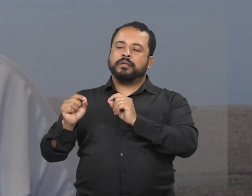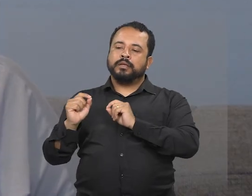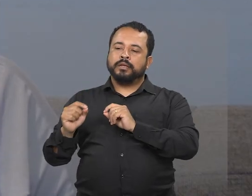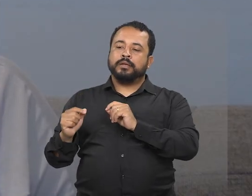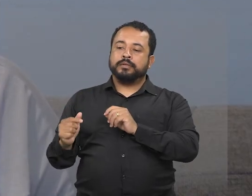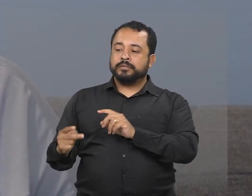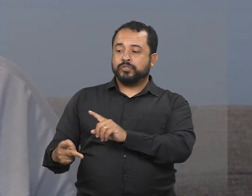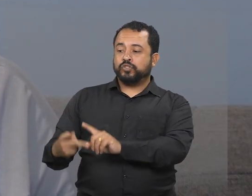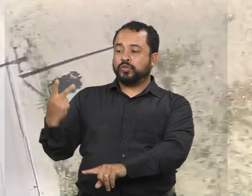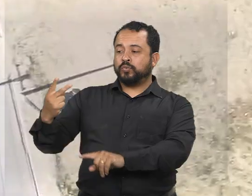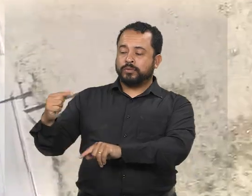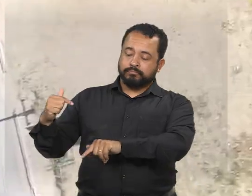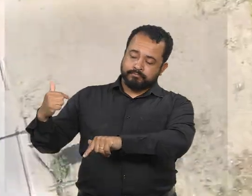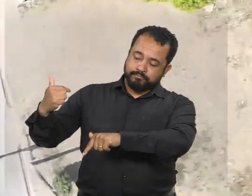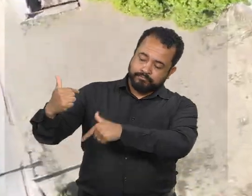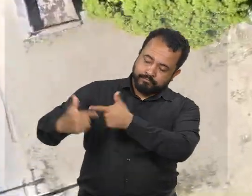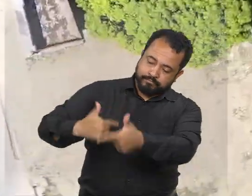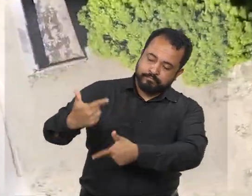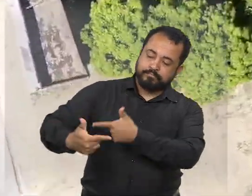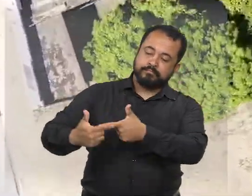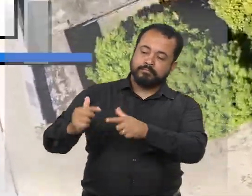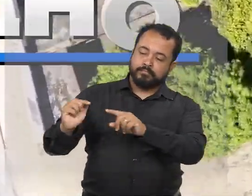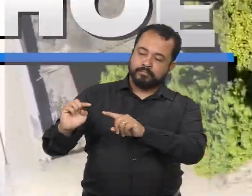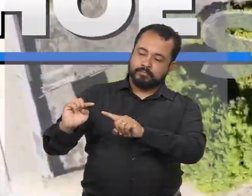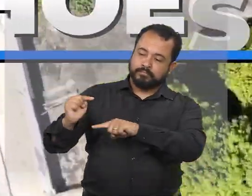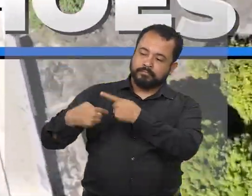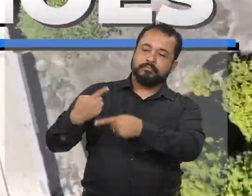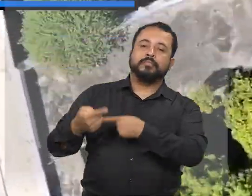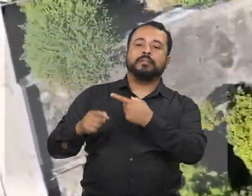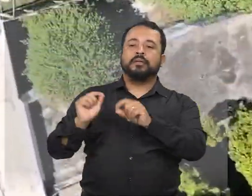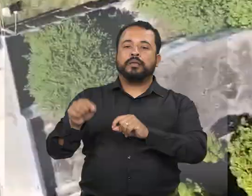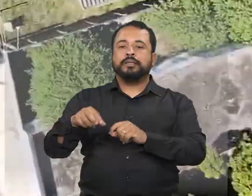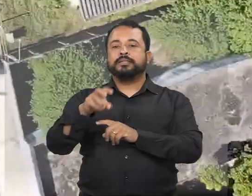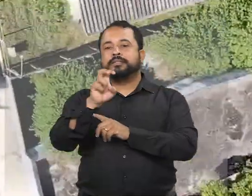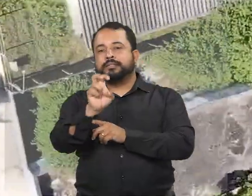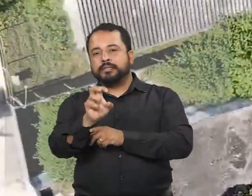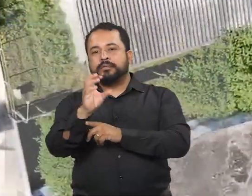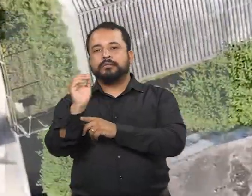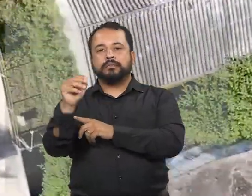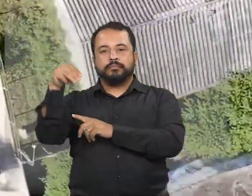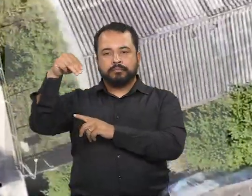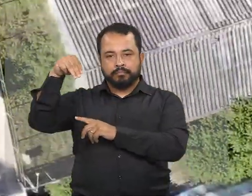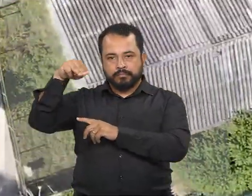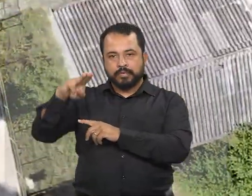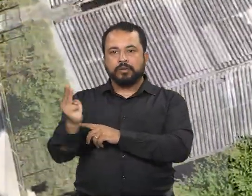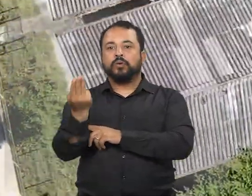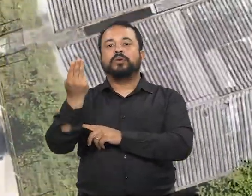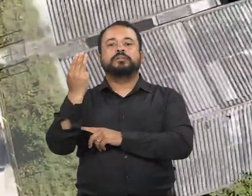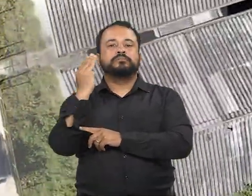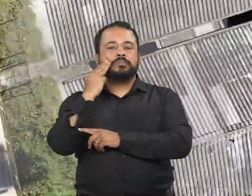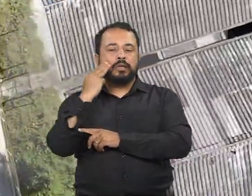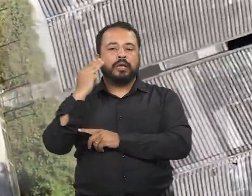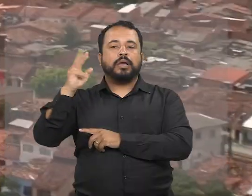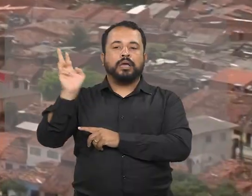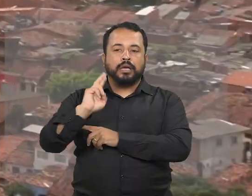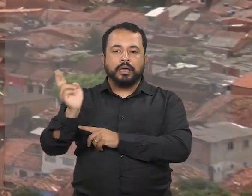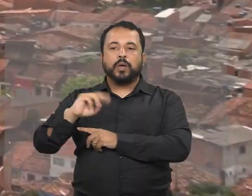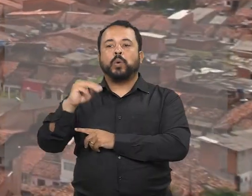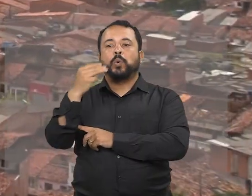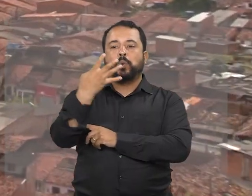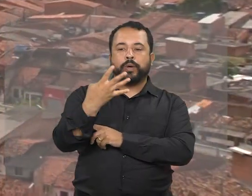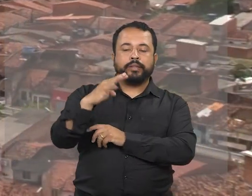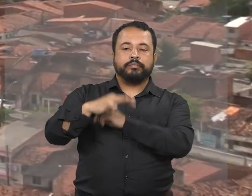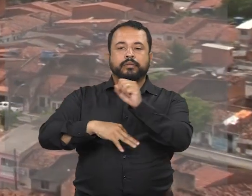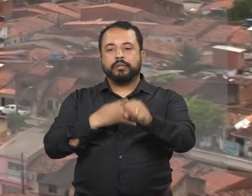da segunda geração. No total, serão investidos R$ 150 milhões ao longo de 4 anos, tendo